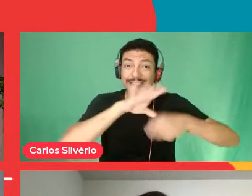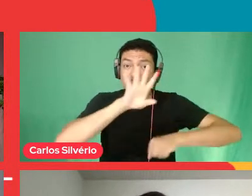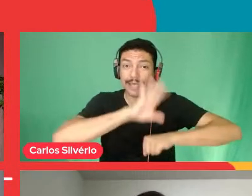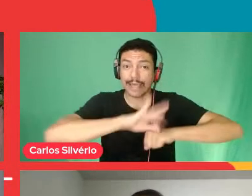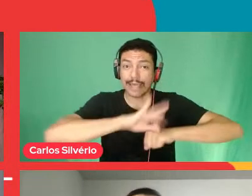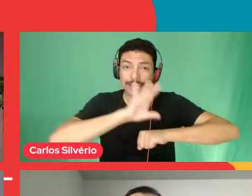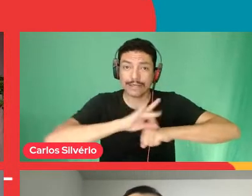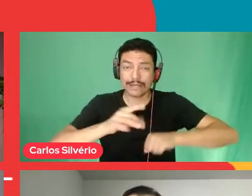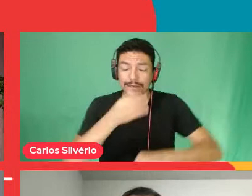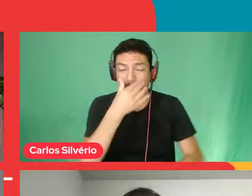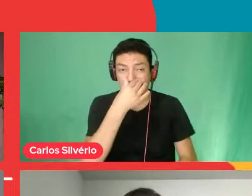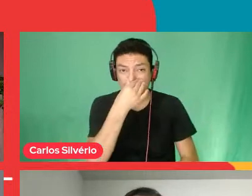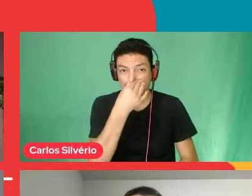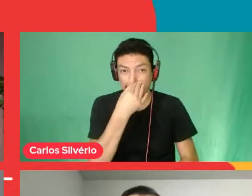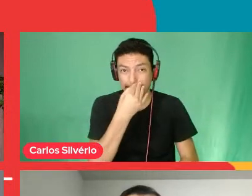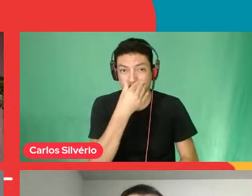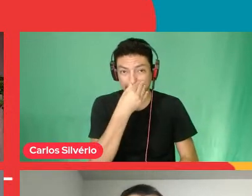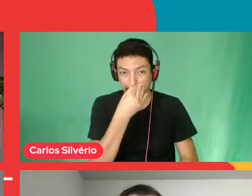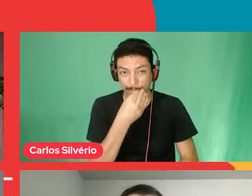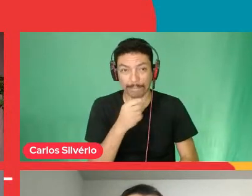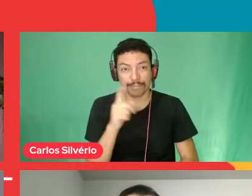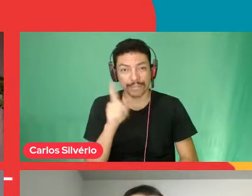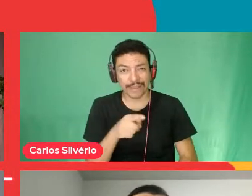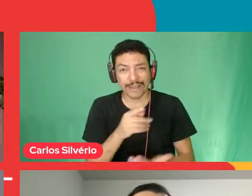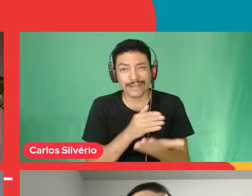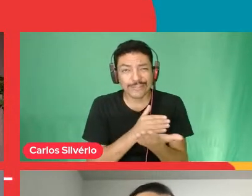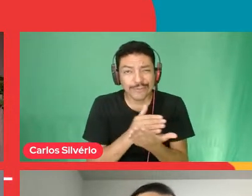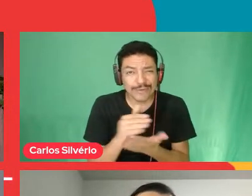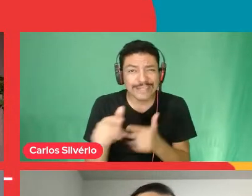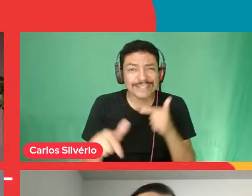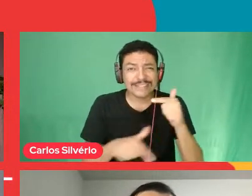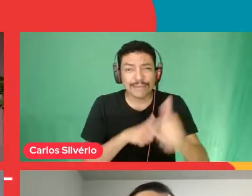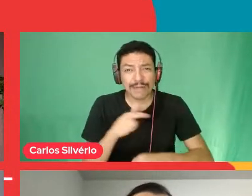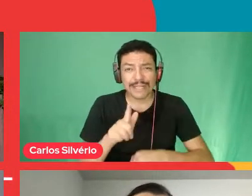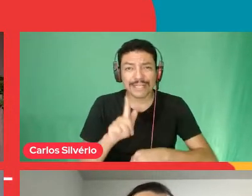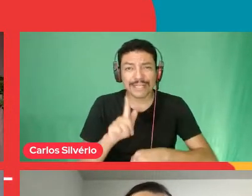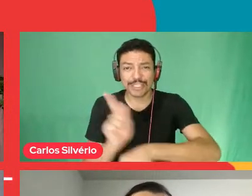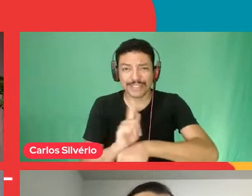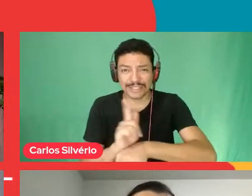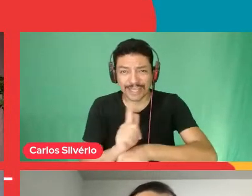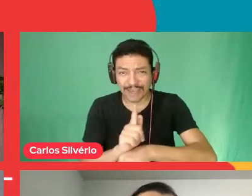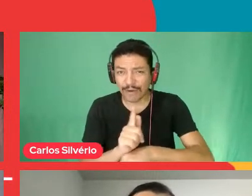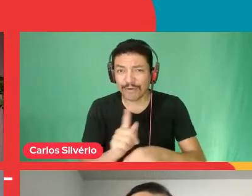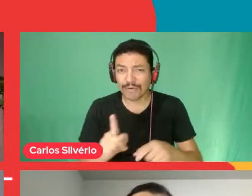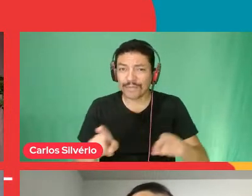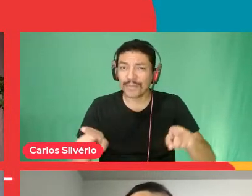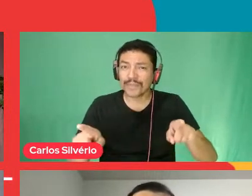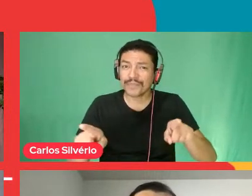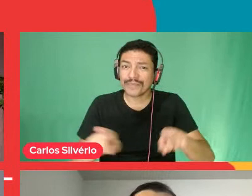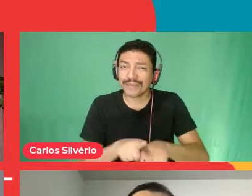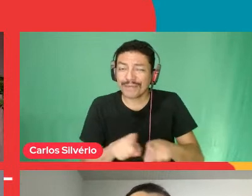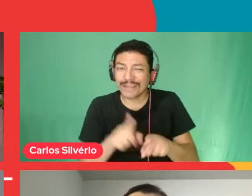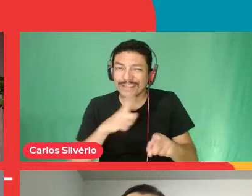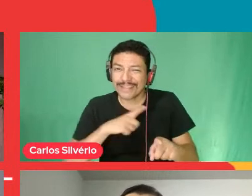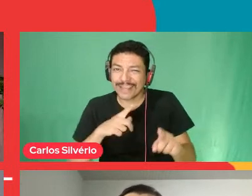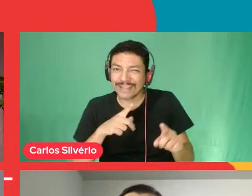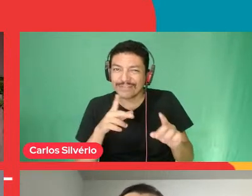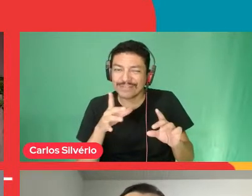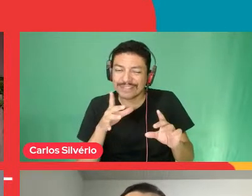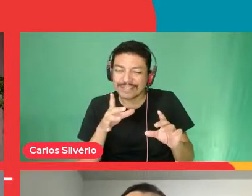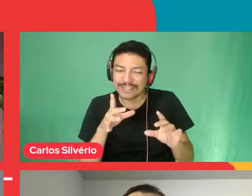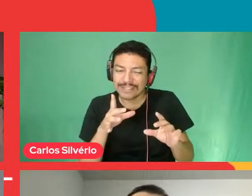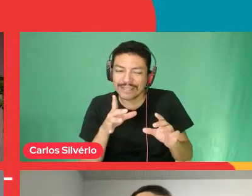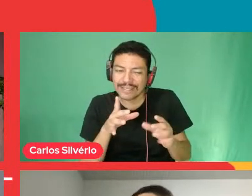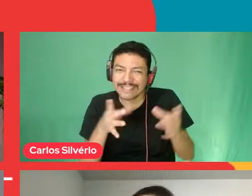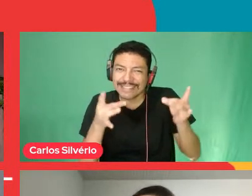Então, é uma parte que você começa a trabalhar a gestão e também com esse pitaco aí da parte